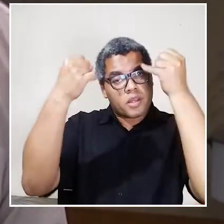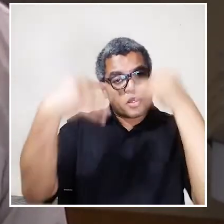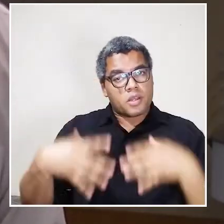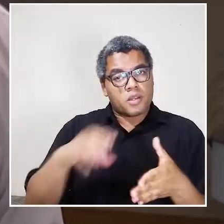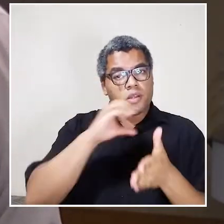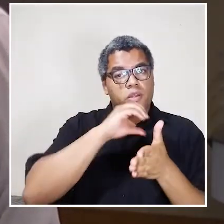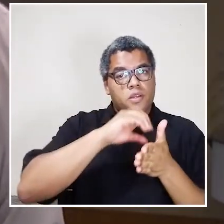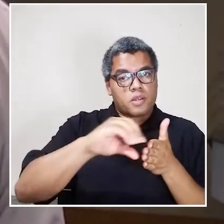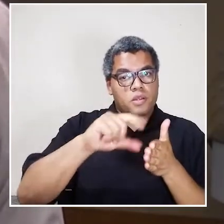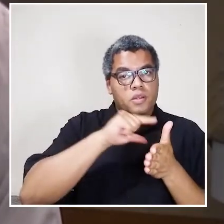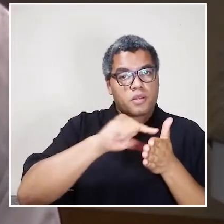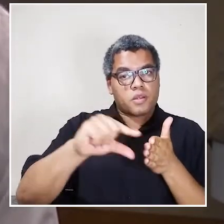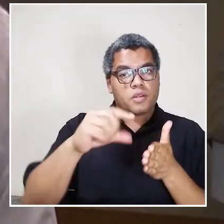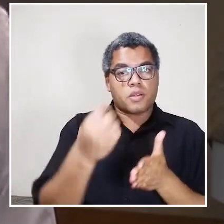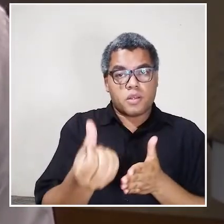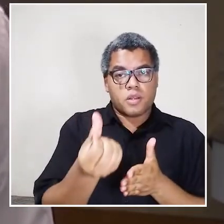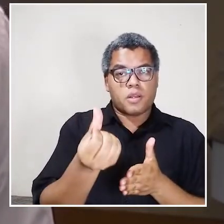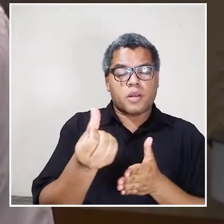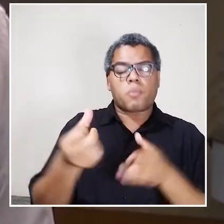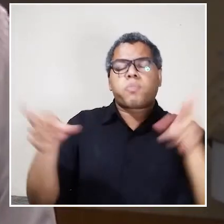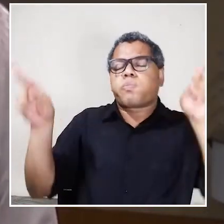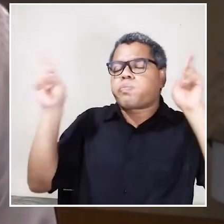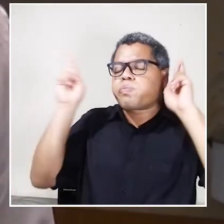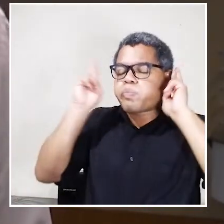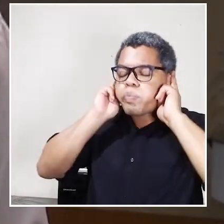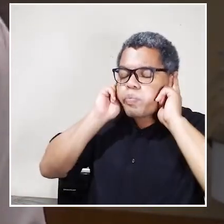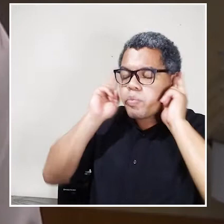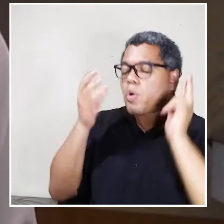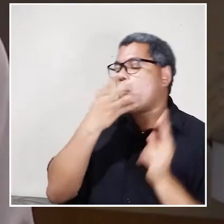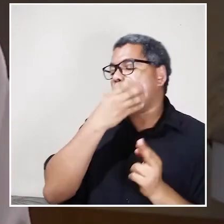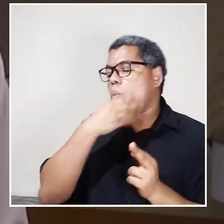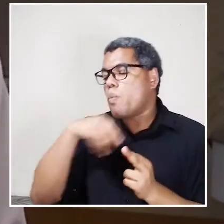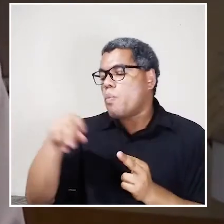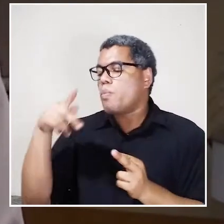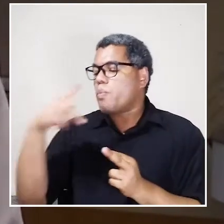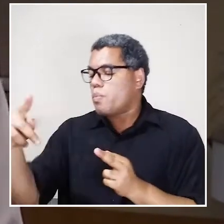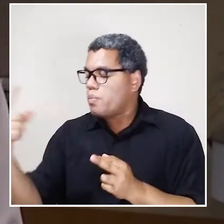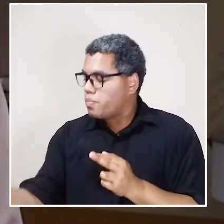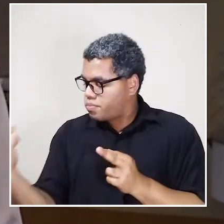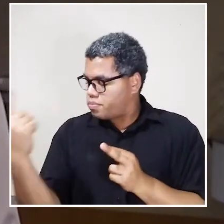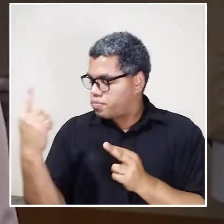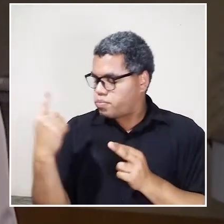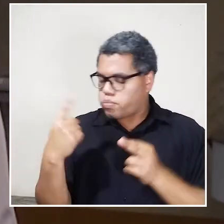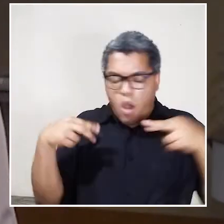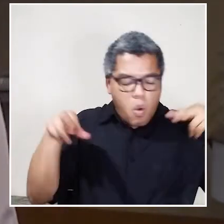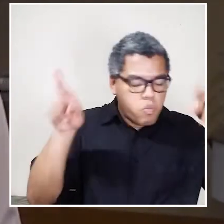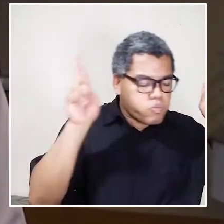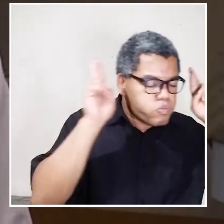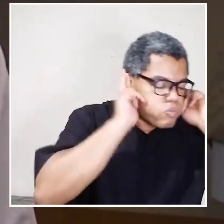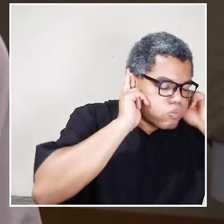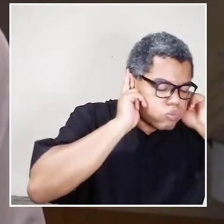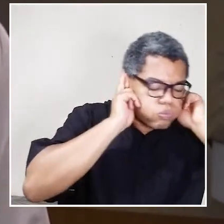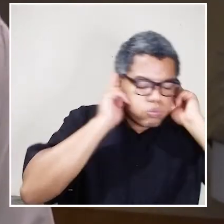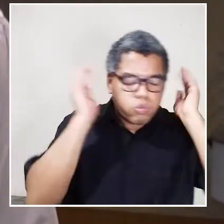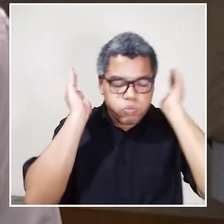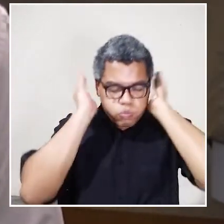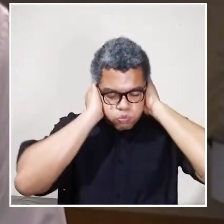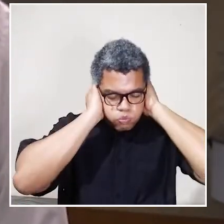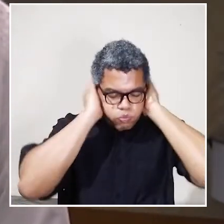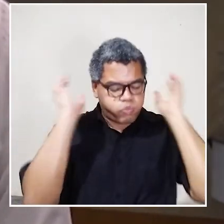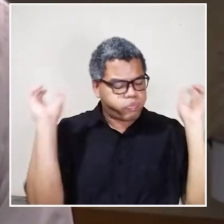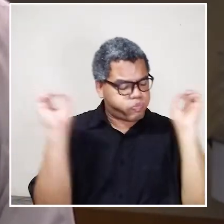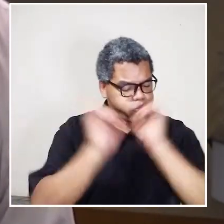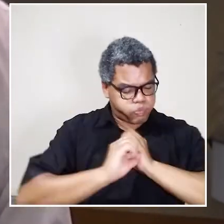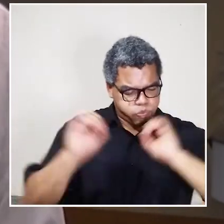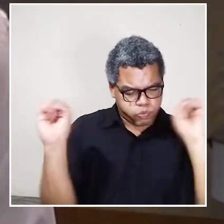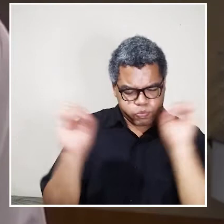demos ouvidos aos teus servos, os profetas, os proclamadores da palavra. fechamos